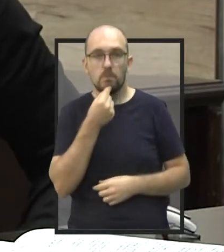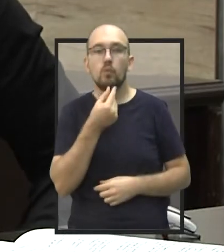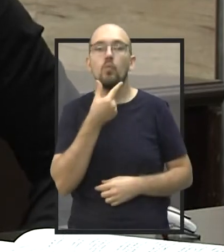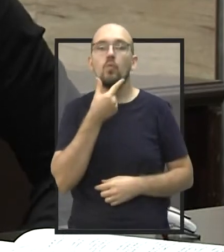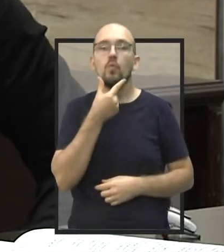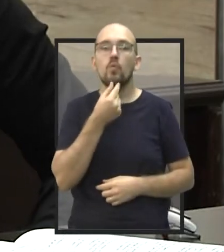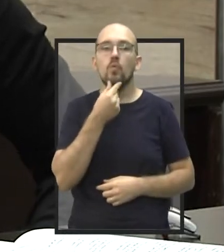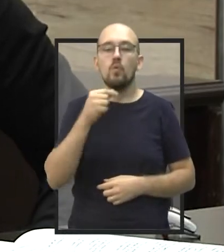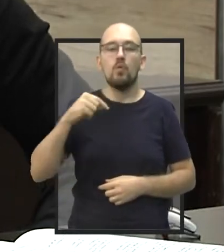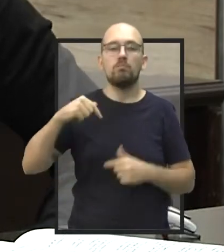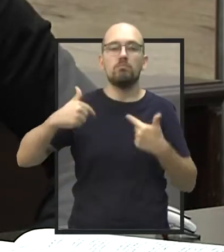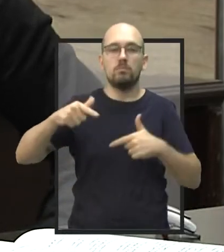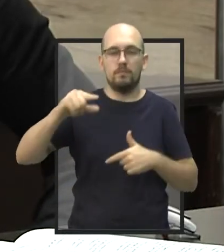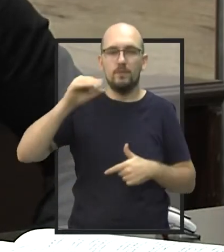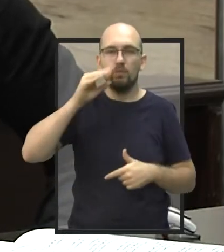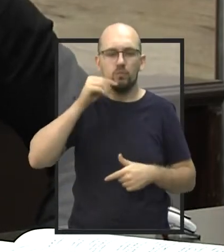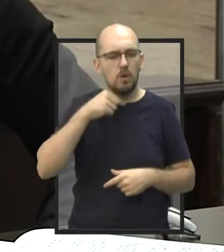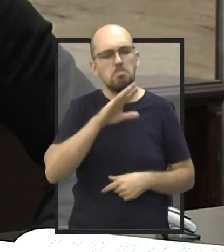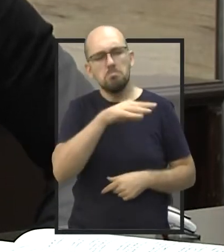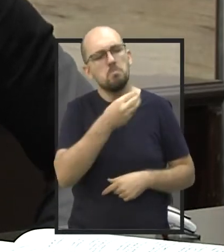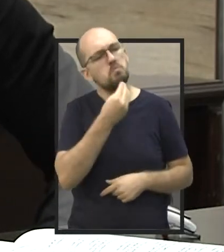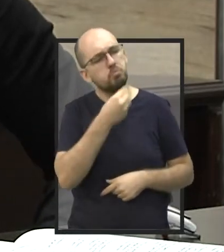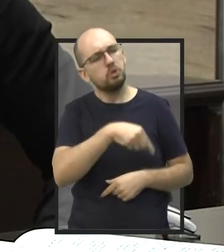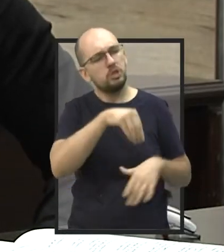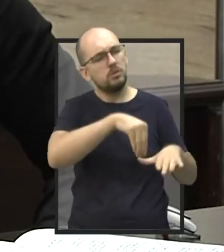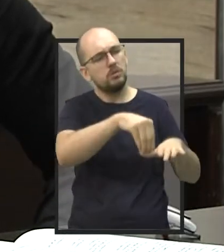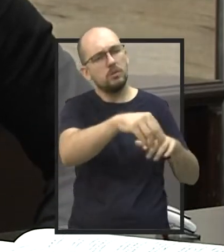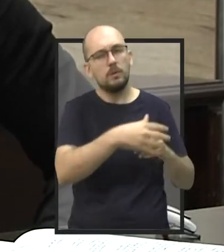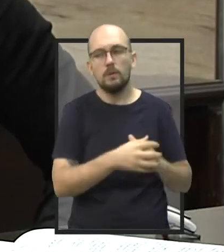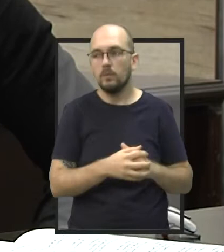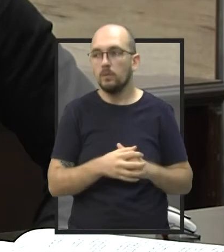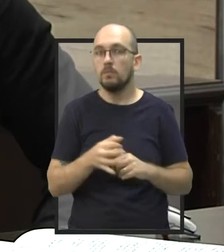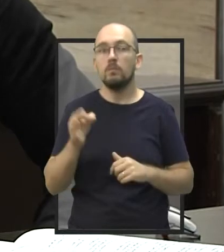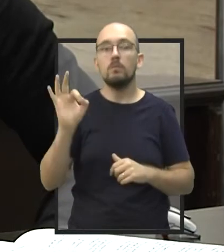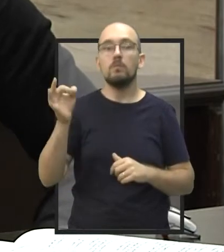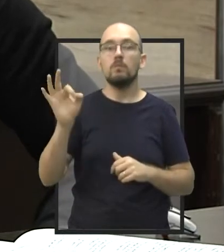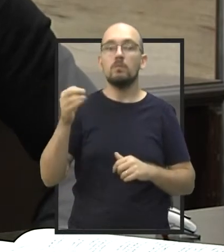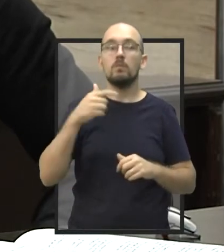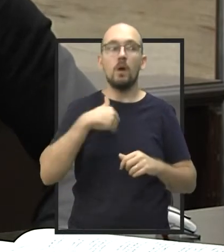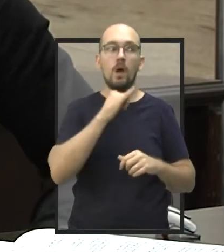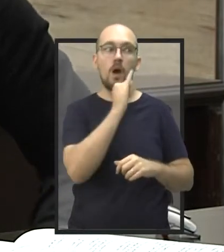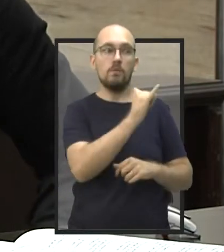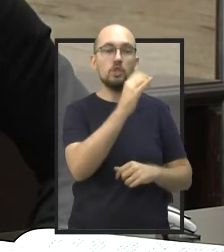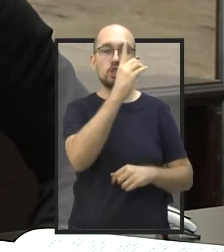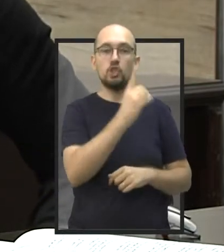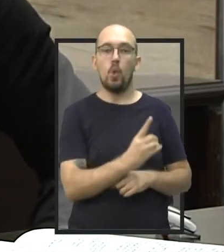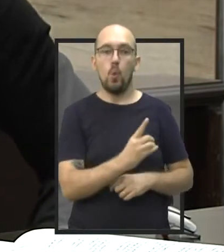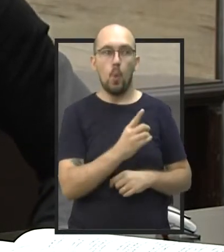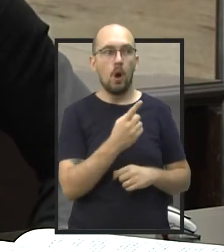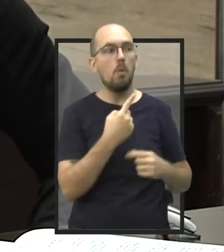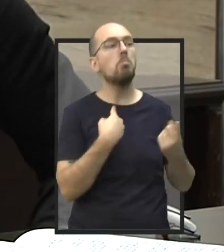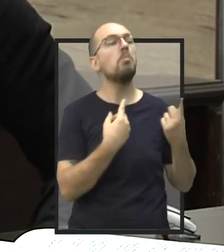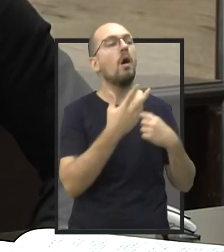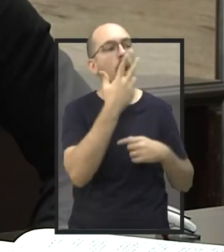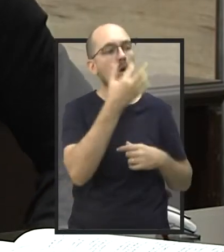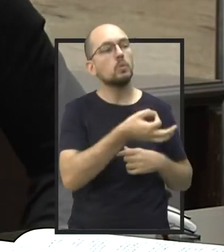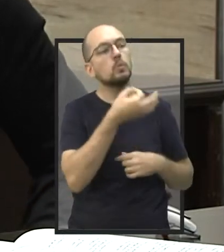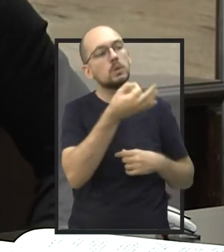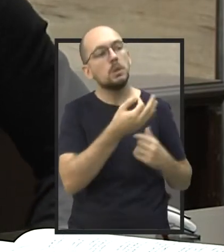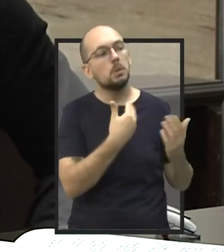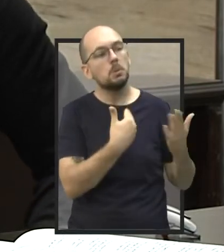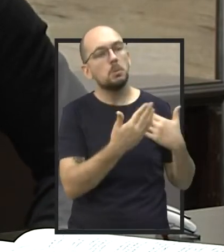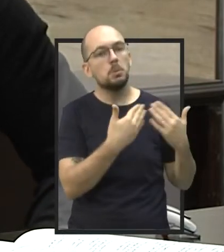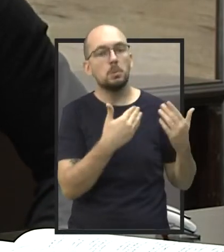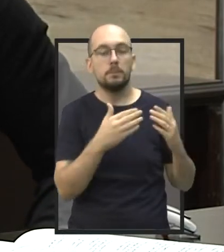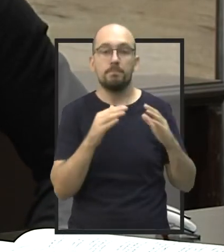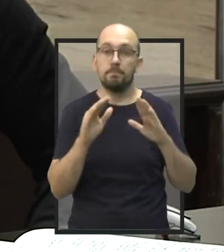eu acabei observando essa situação e fiz um comentário com o diretor da escola, né? E de uma visão, de uma sugestão. Só